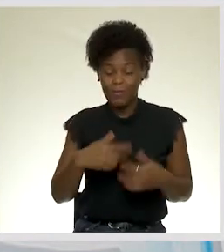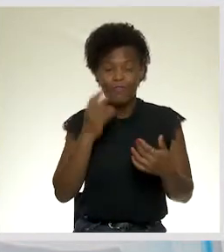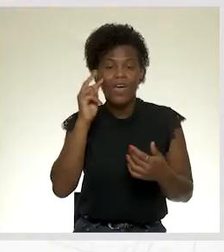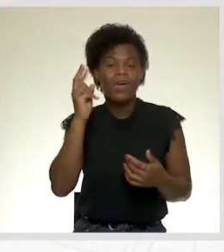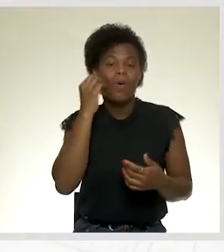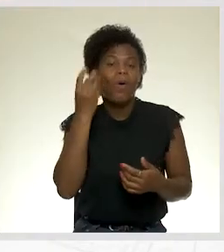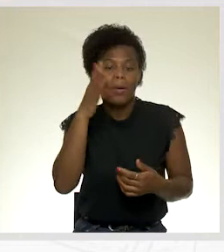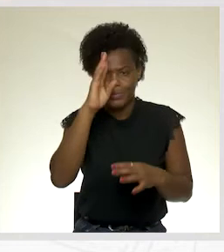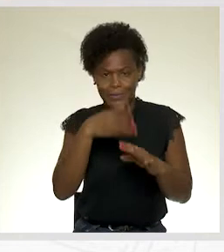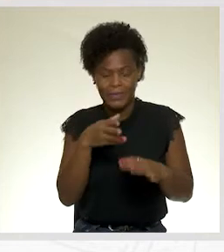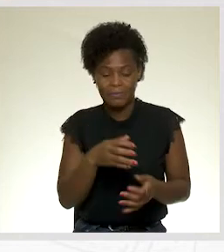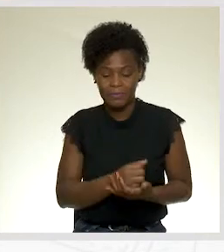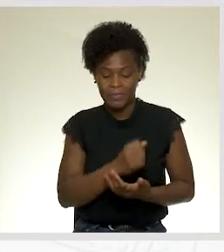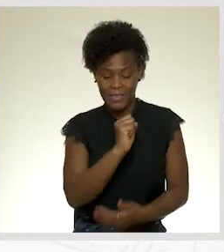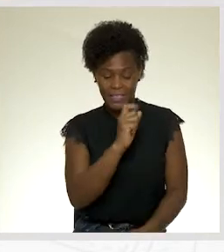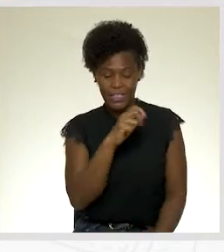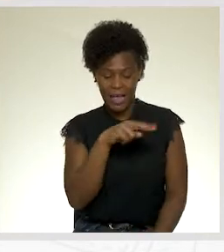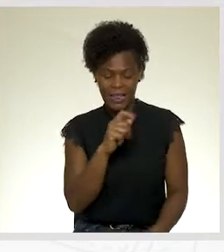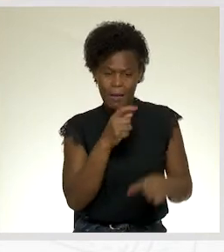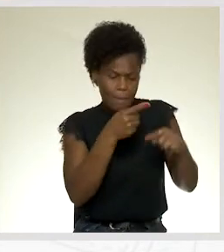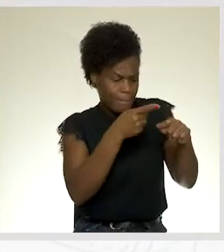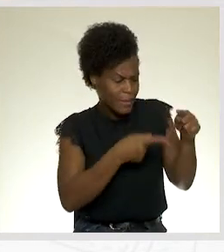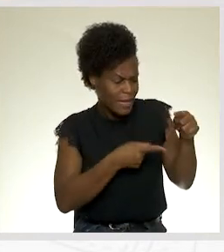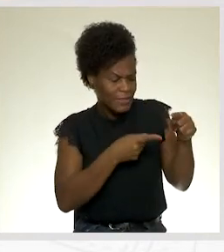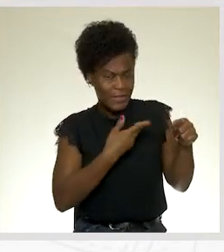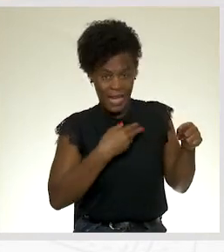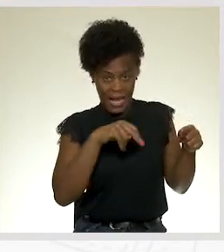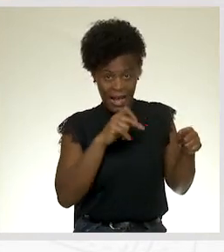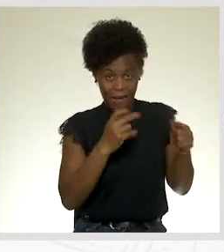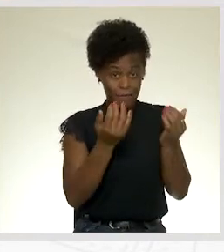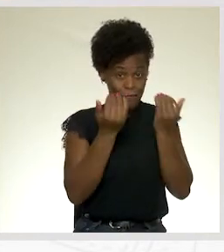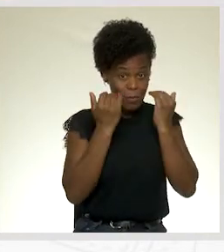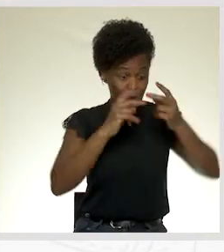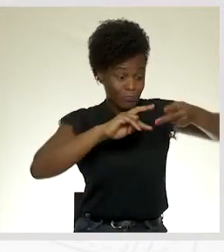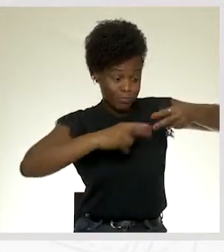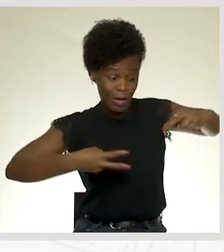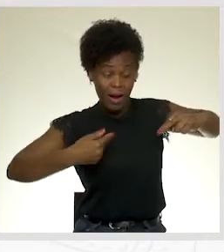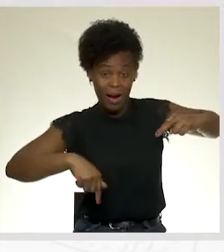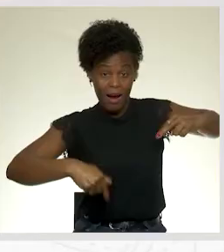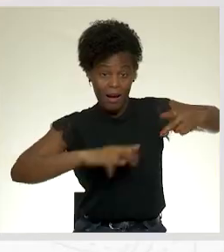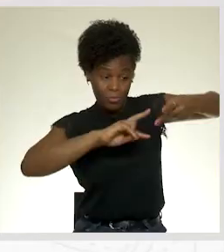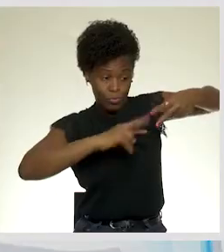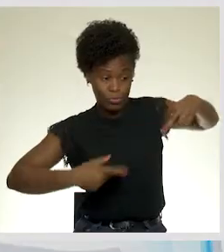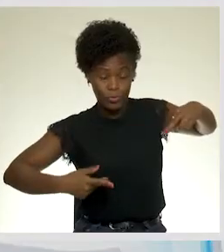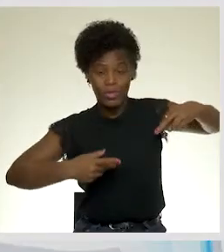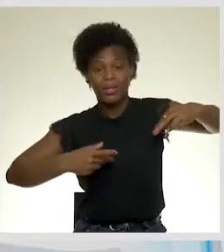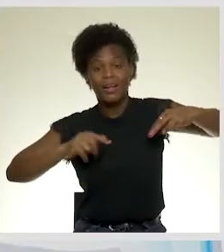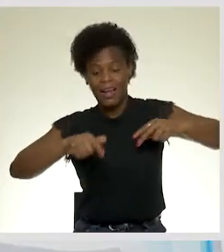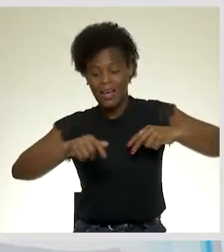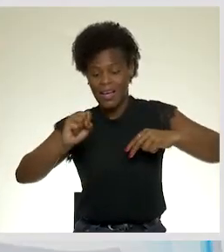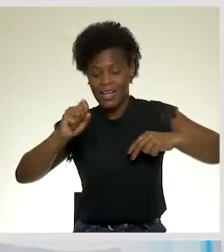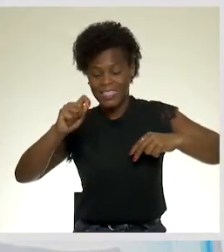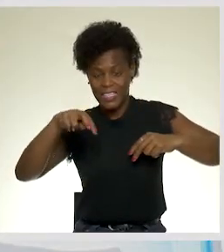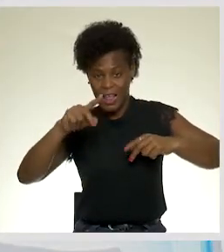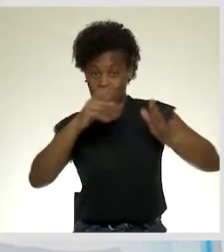atuação. O gene é um pedaço de DNA que contém informação genética. No entanto, esse gene é copiado